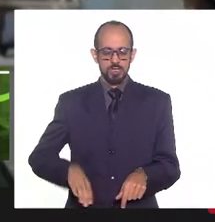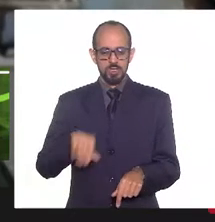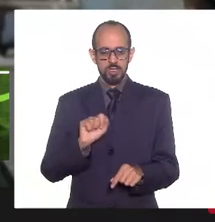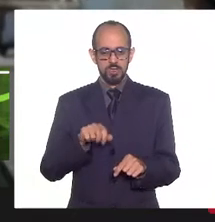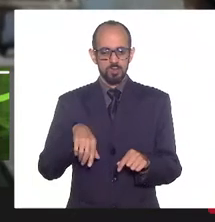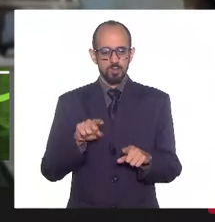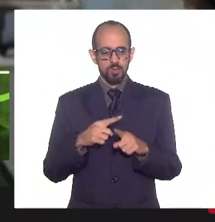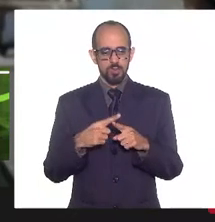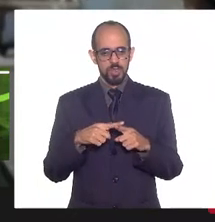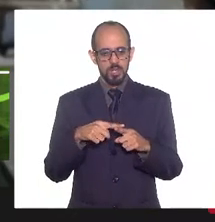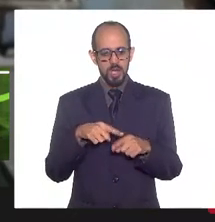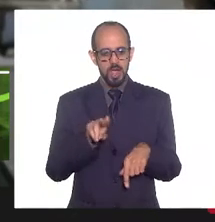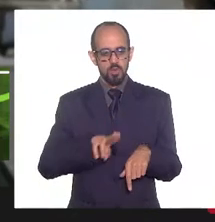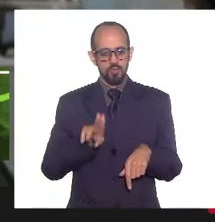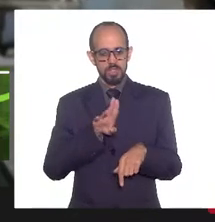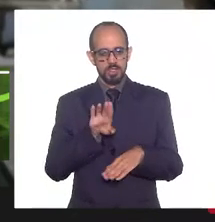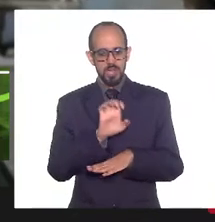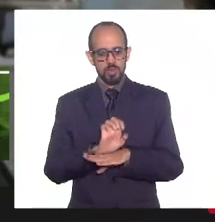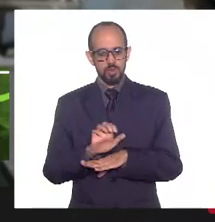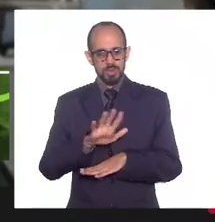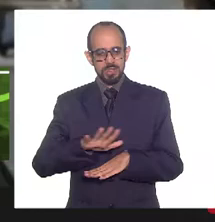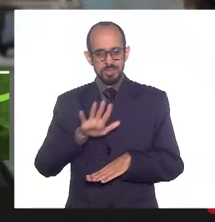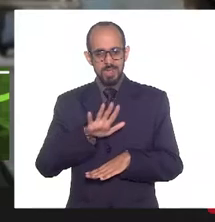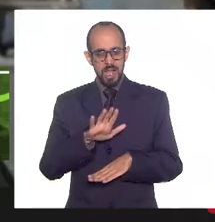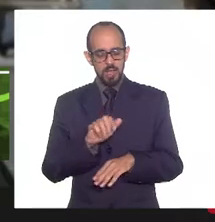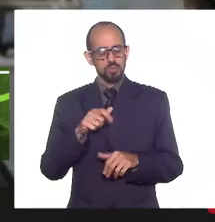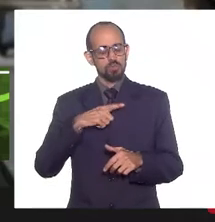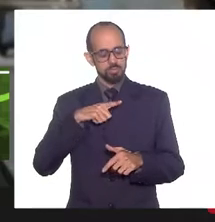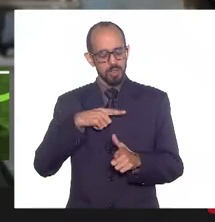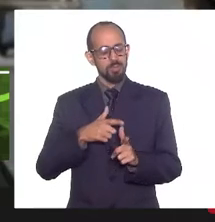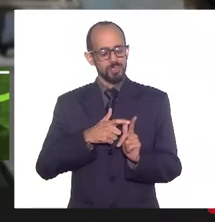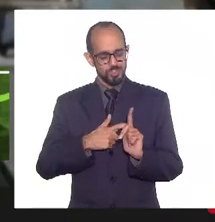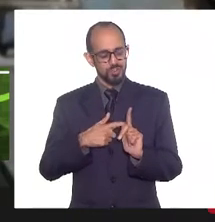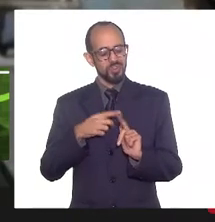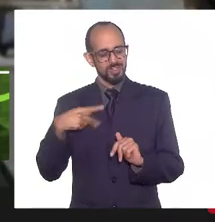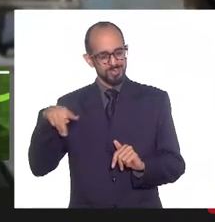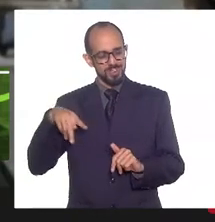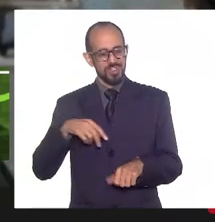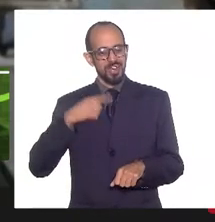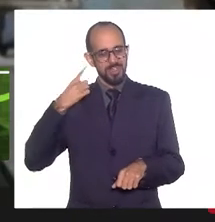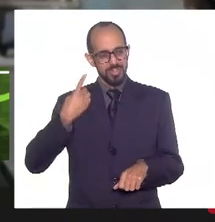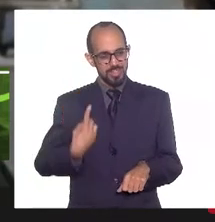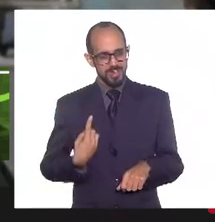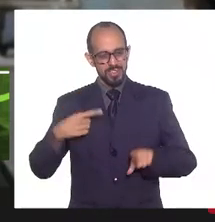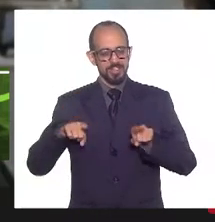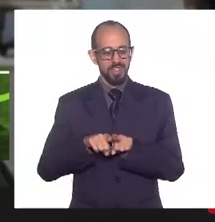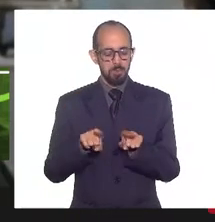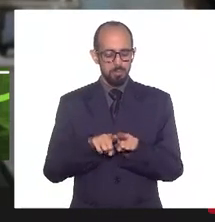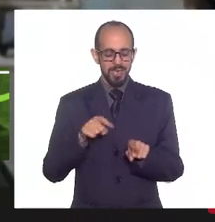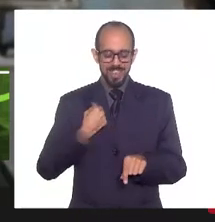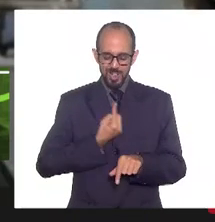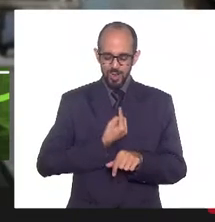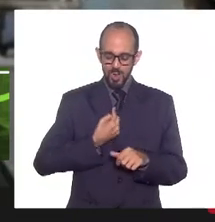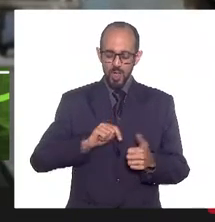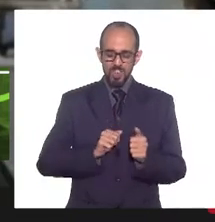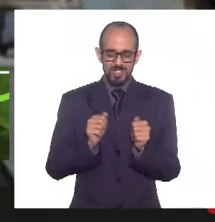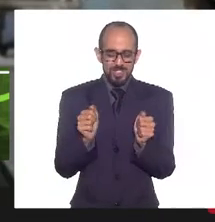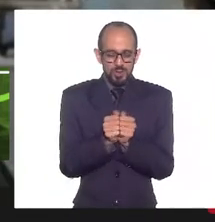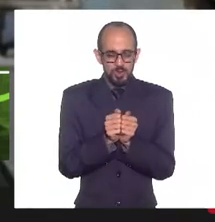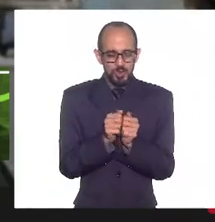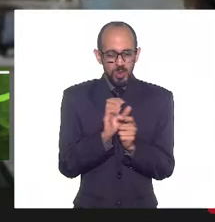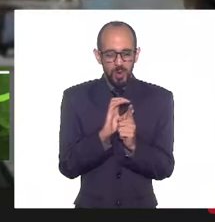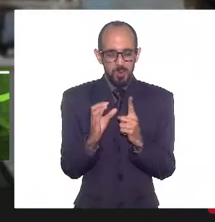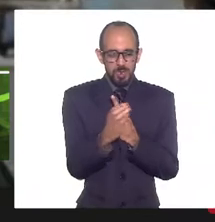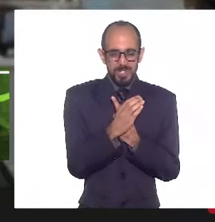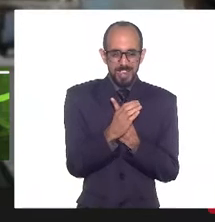Janeiro deve muito a ação desses parlamentares a deputada Dani Monteiro que também é nossa faz parte da nossa comunidade